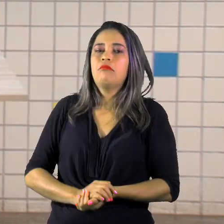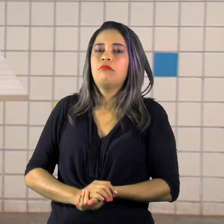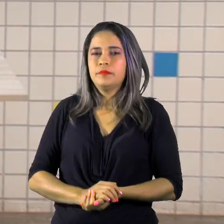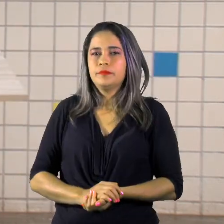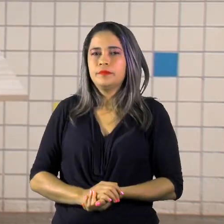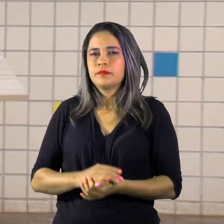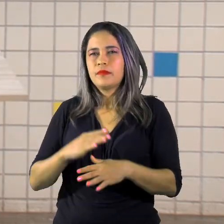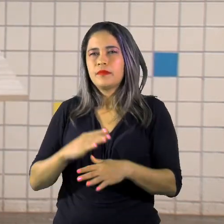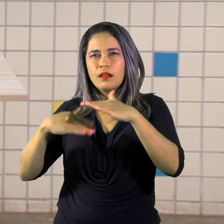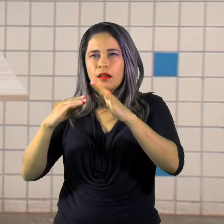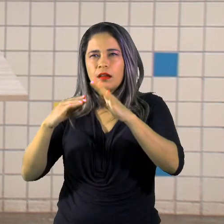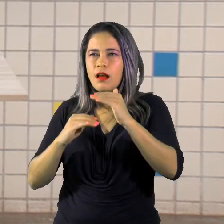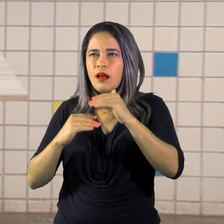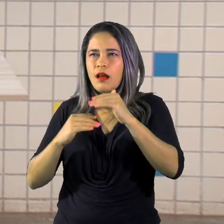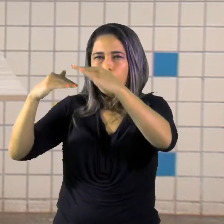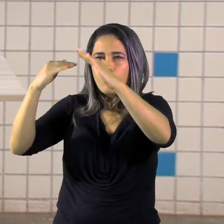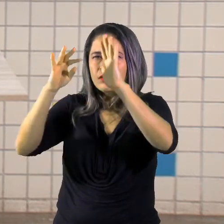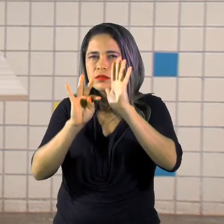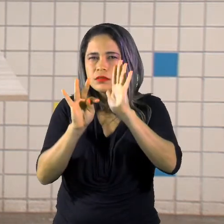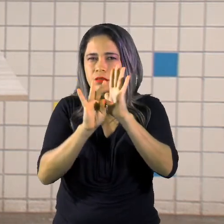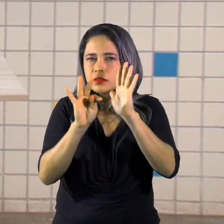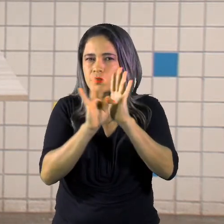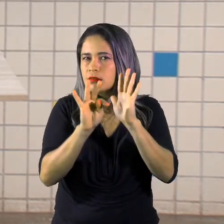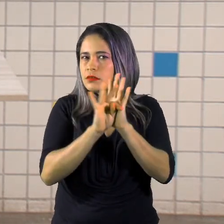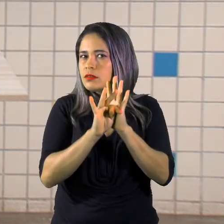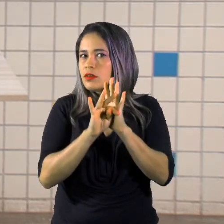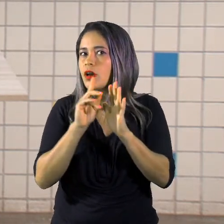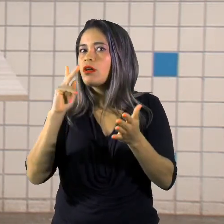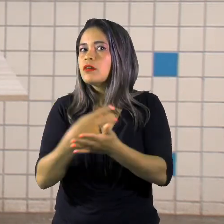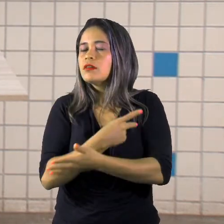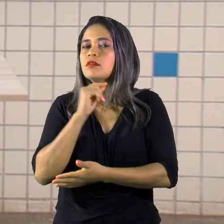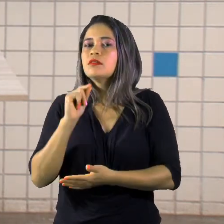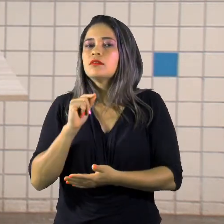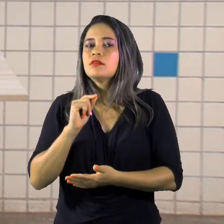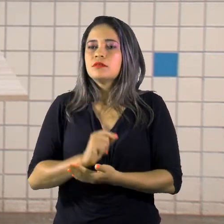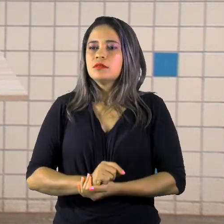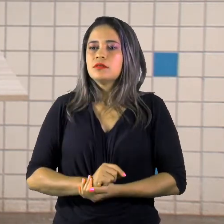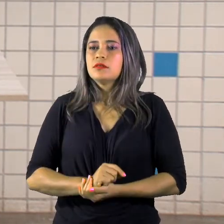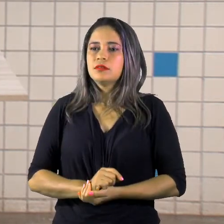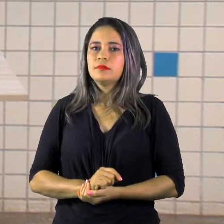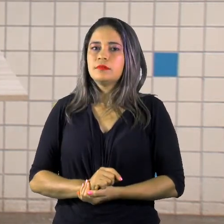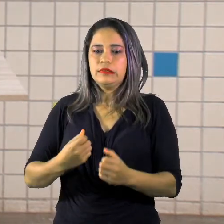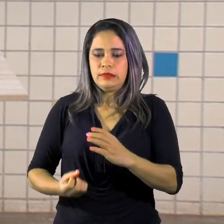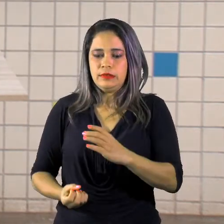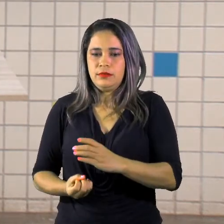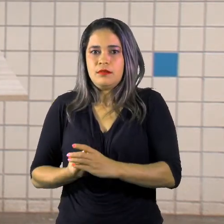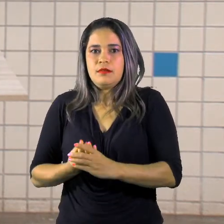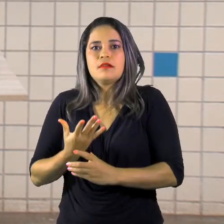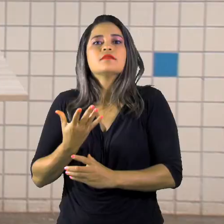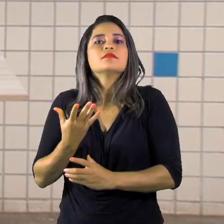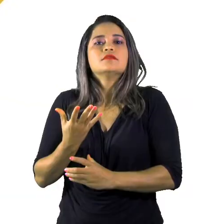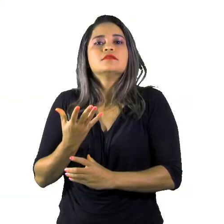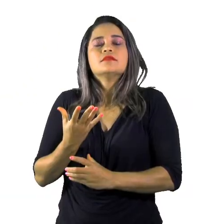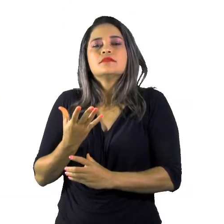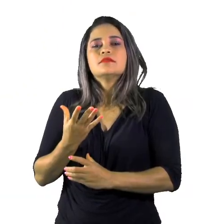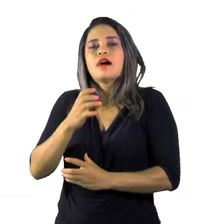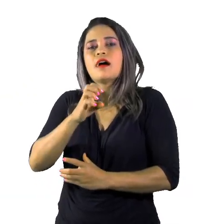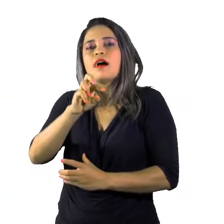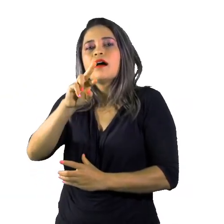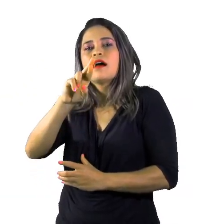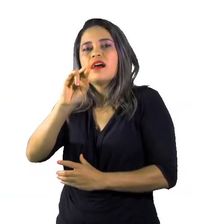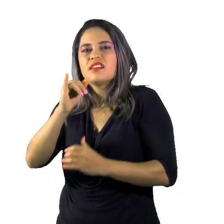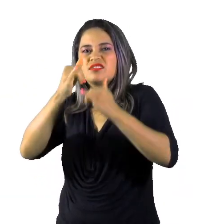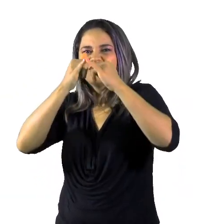dessas técnicas, o que aconteceu? Aconteceu de acabar criando a era da